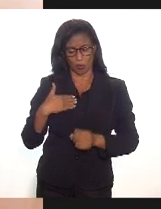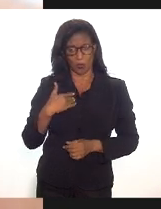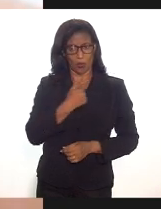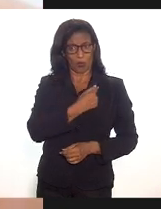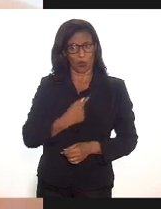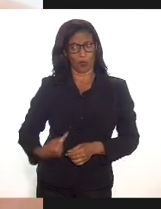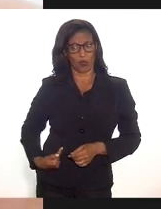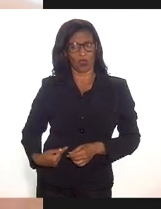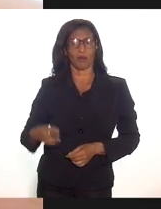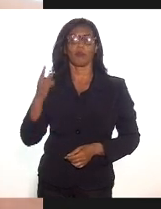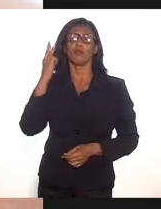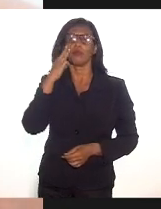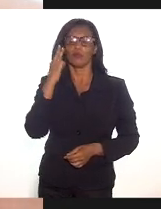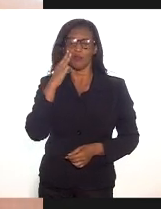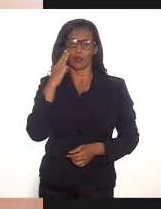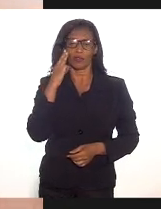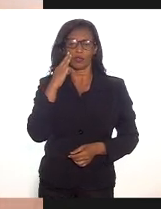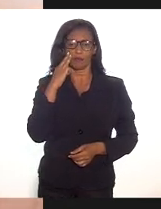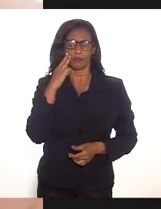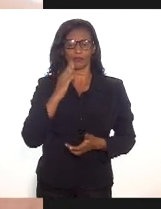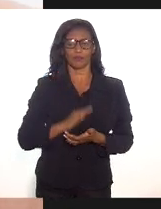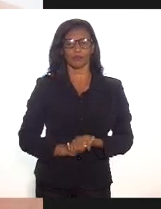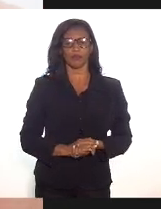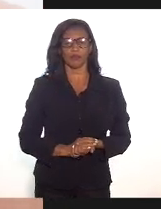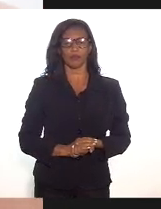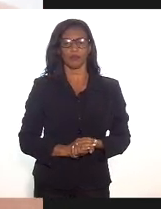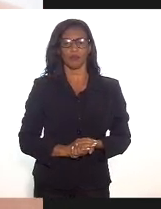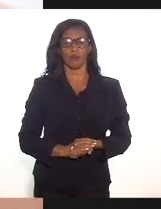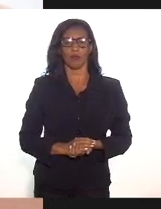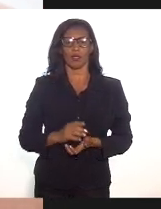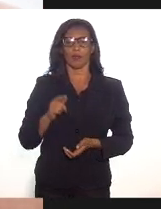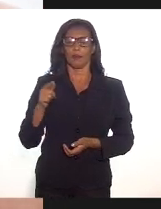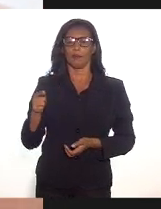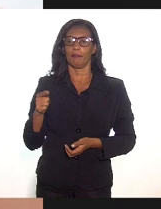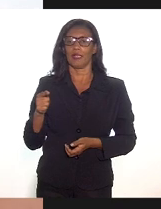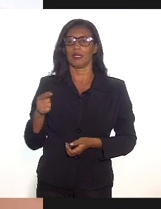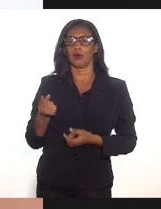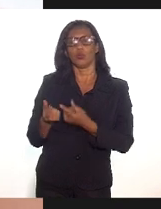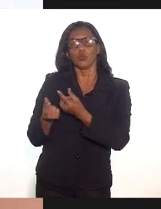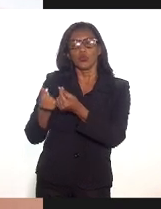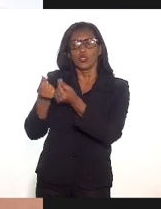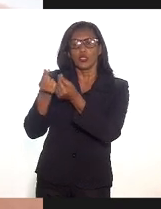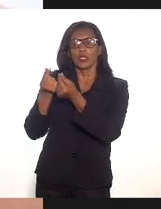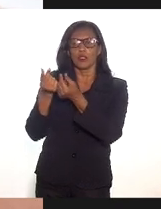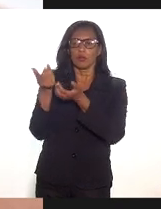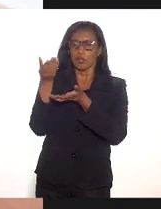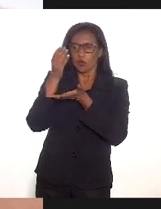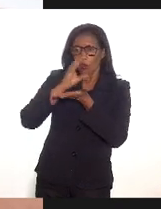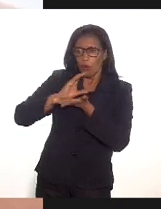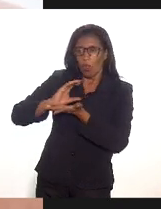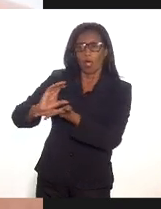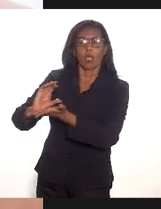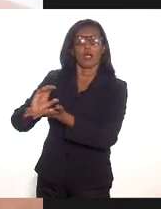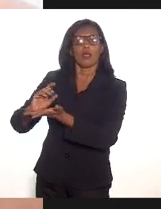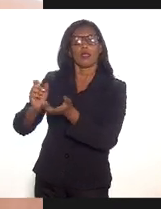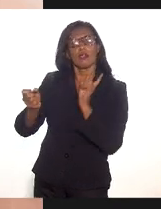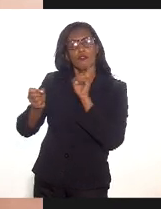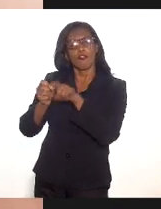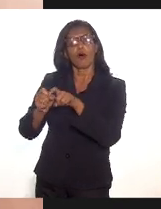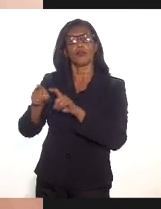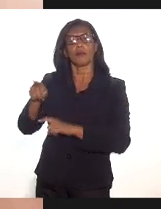deputado Valdeque Carneiro, do PT, para que o lucro seja revertido e investido na própria estatal, na própria